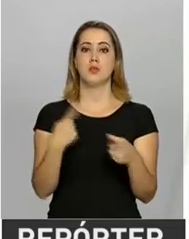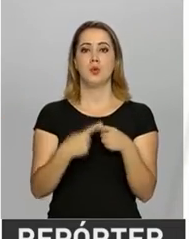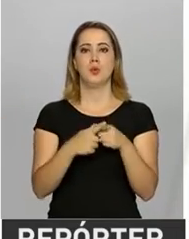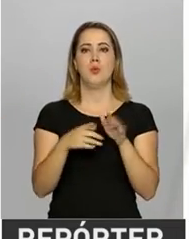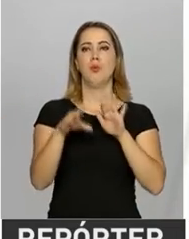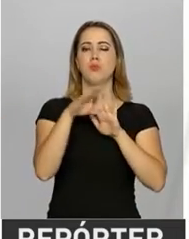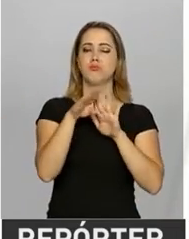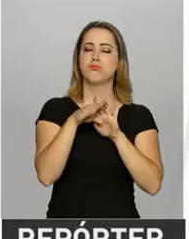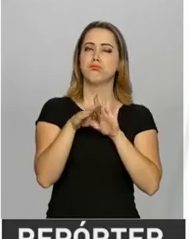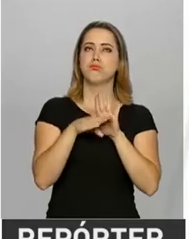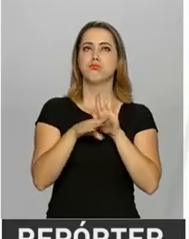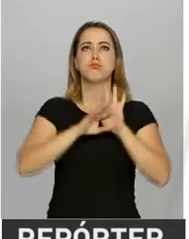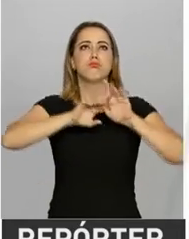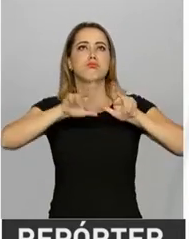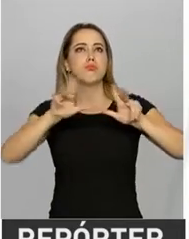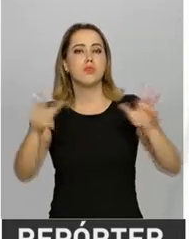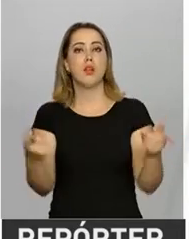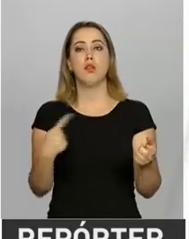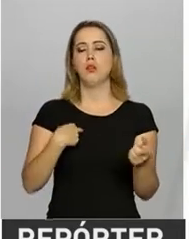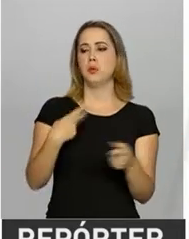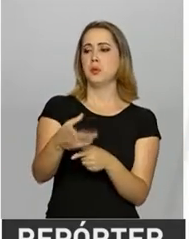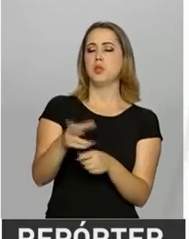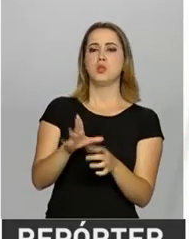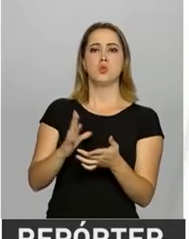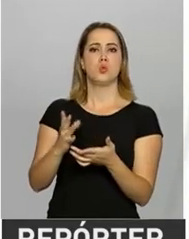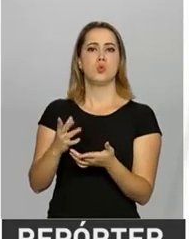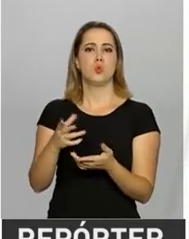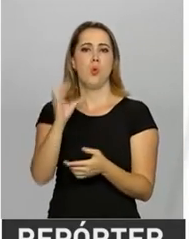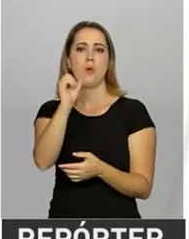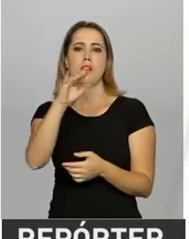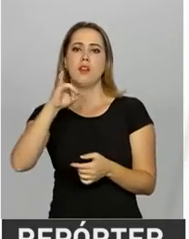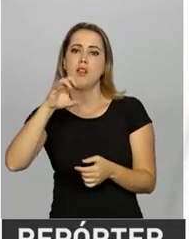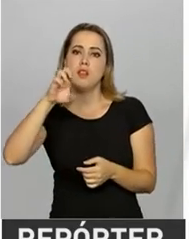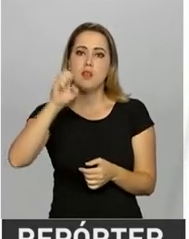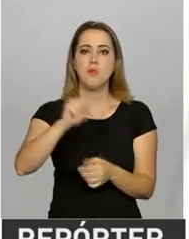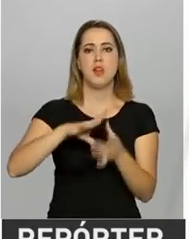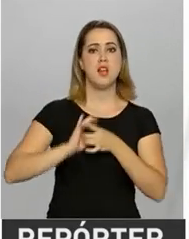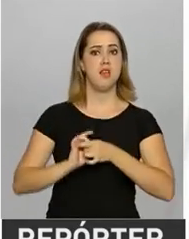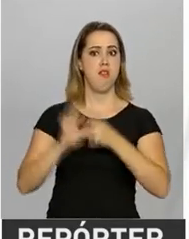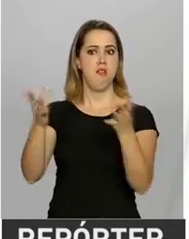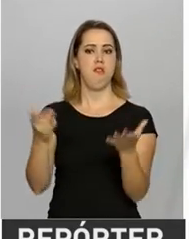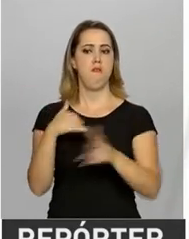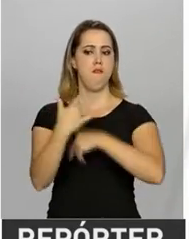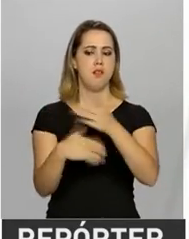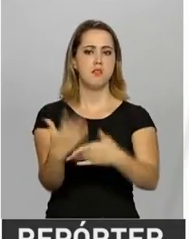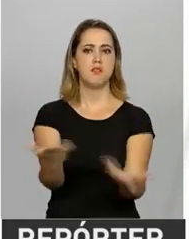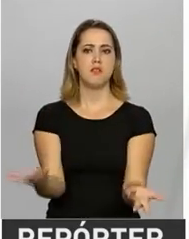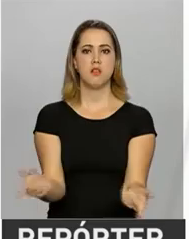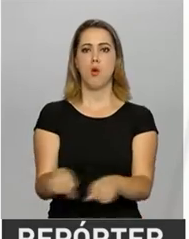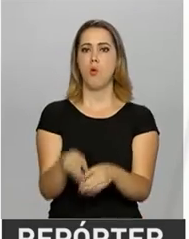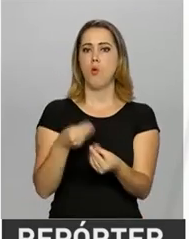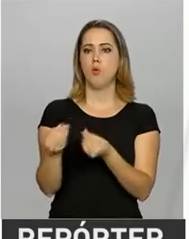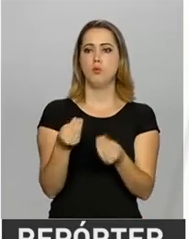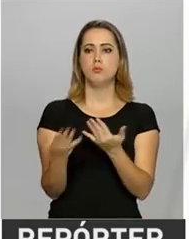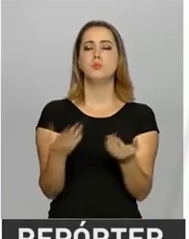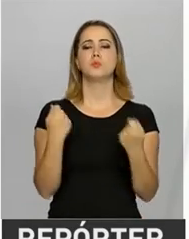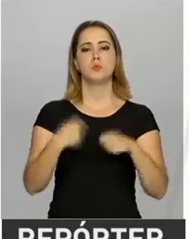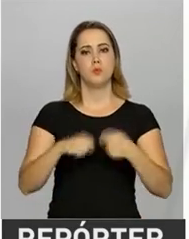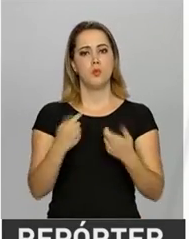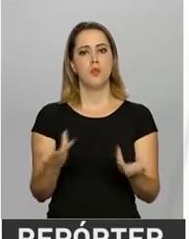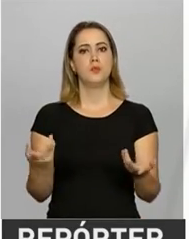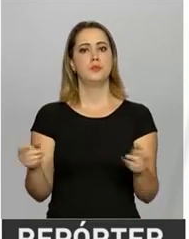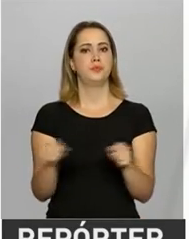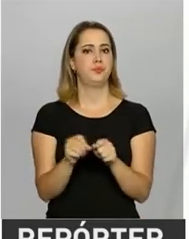leto cada vez mais o crime não tem nada disso o crime aproveita o desenvolvimento que a sociedade ea economia nacional apresenta em